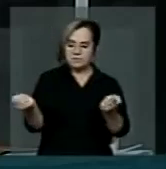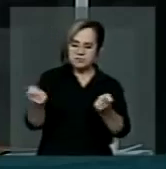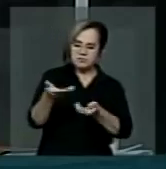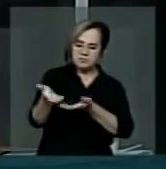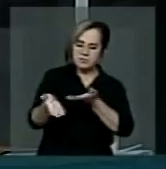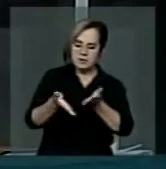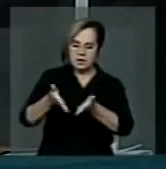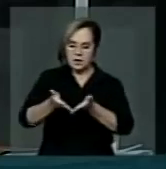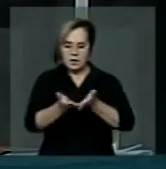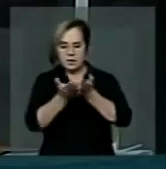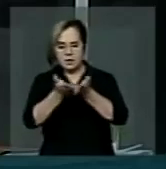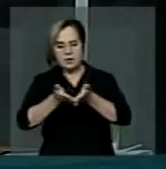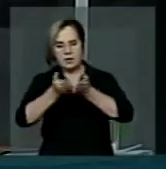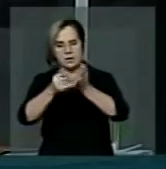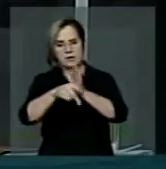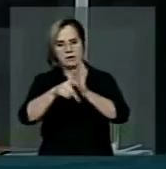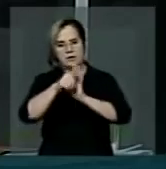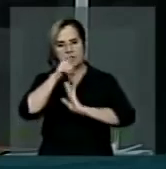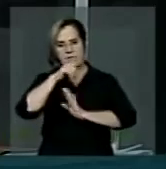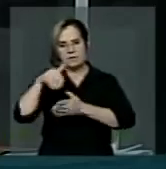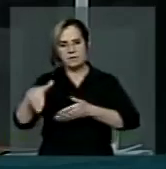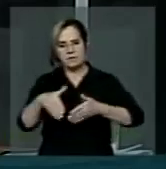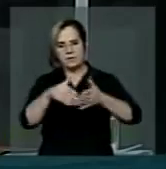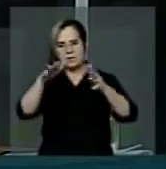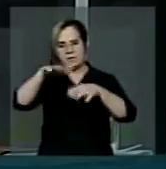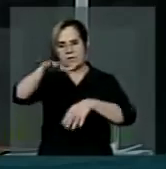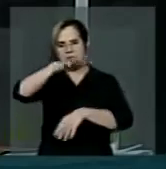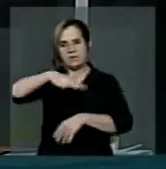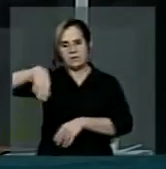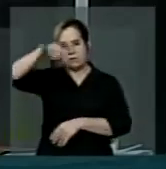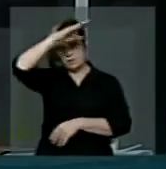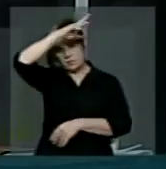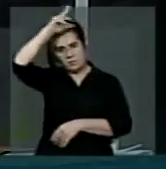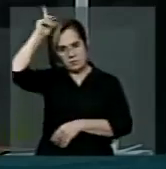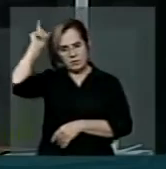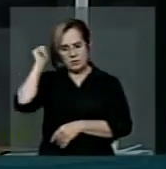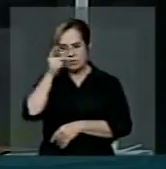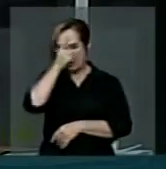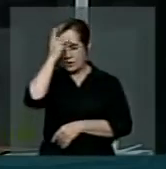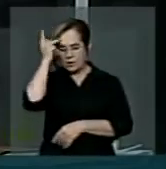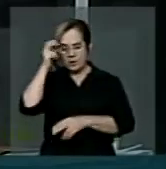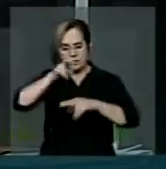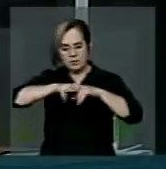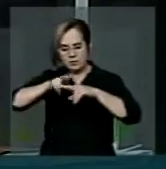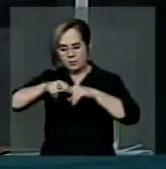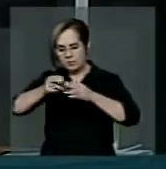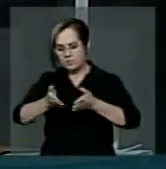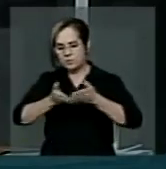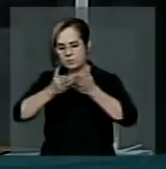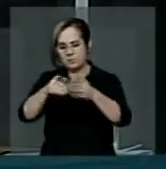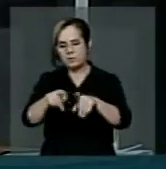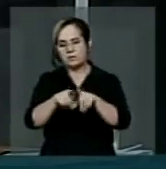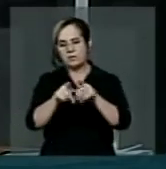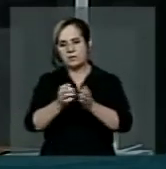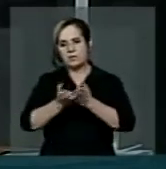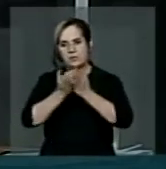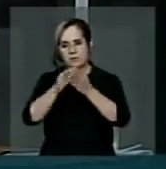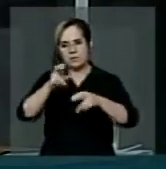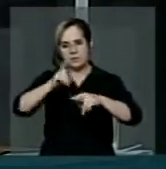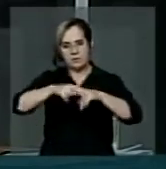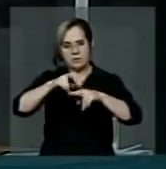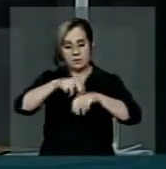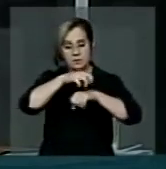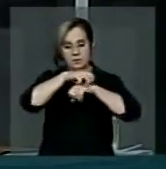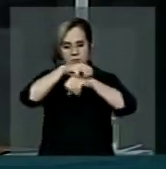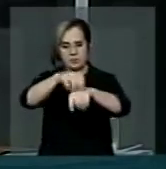navegação fluvial na região amazônica, tanto de passageiros, como de passageiros e cargas, como de